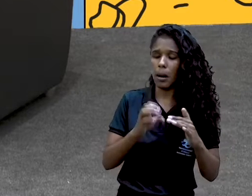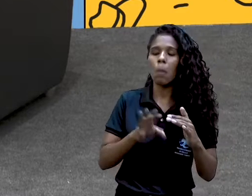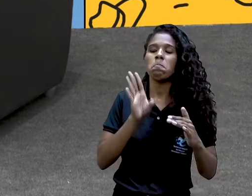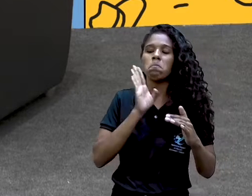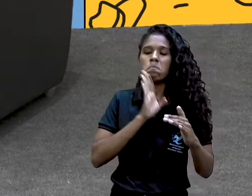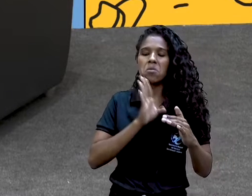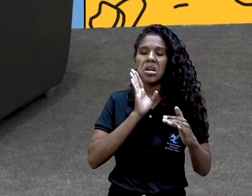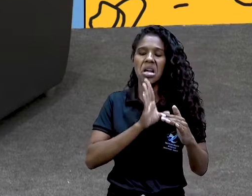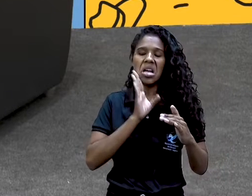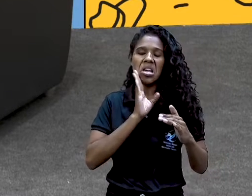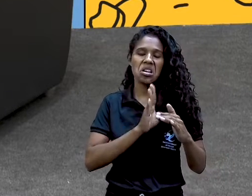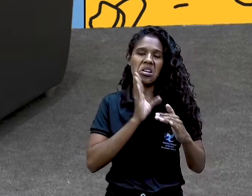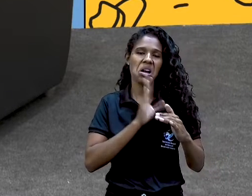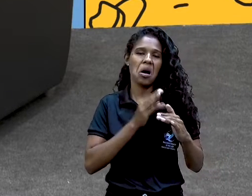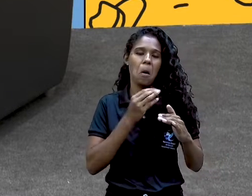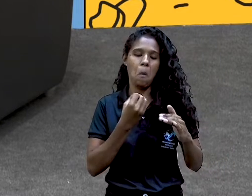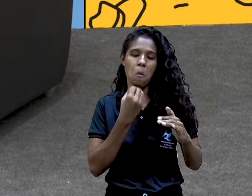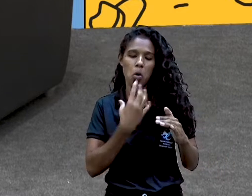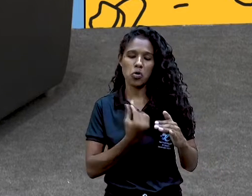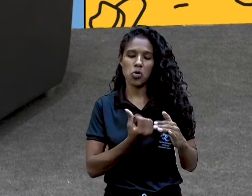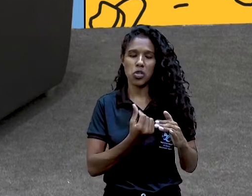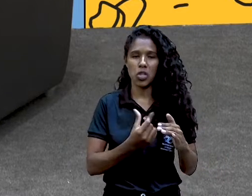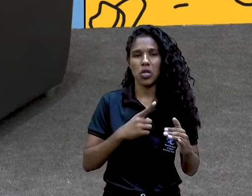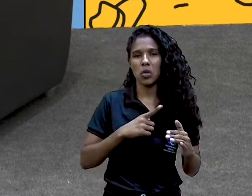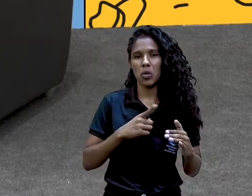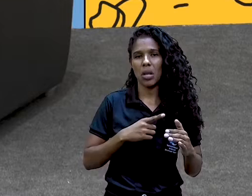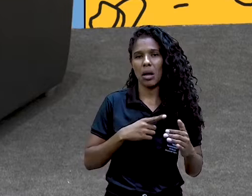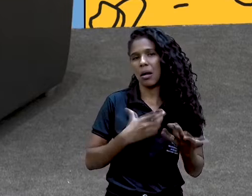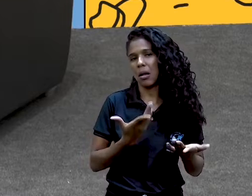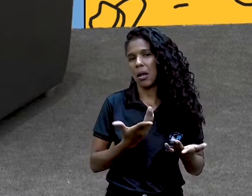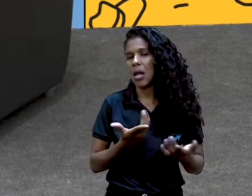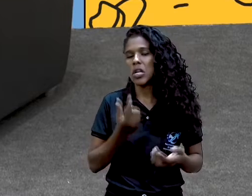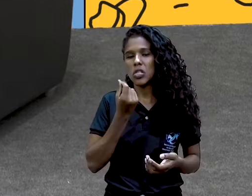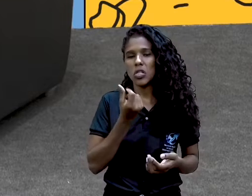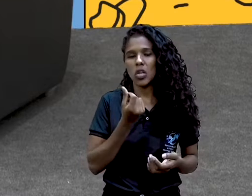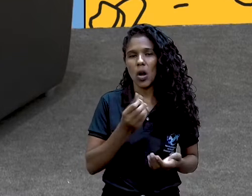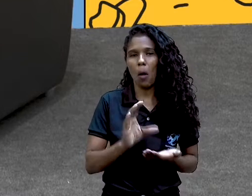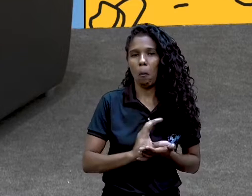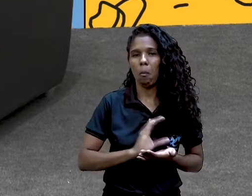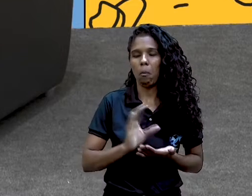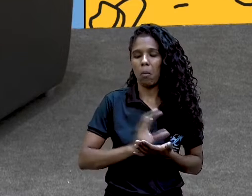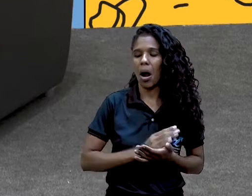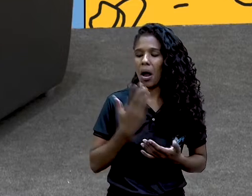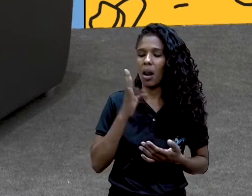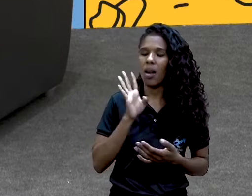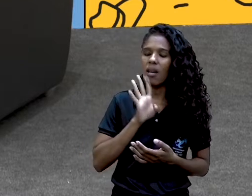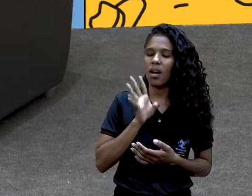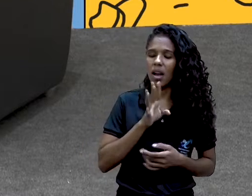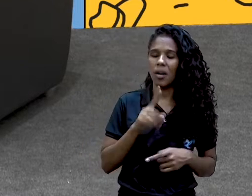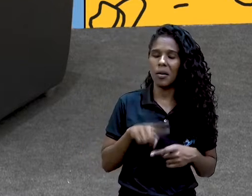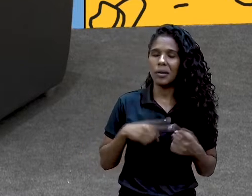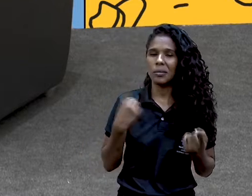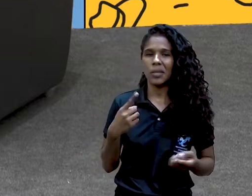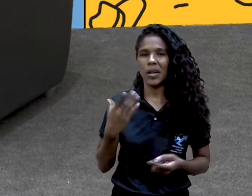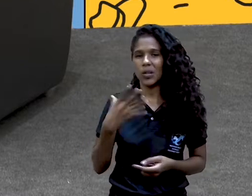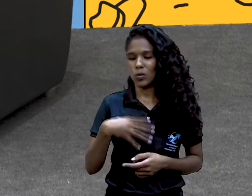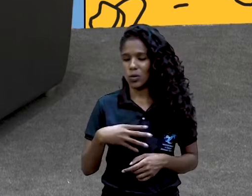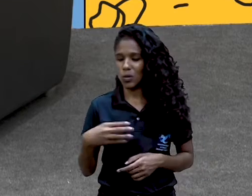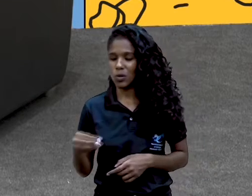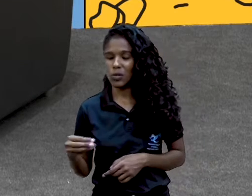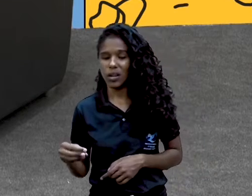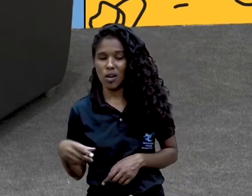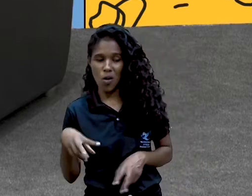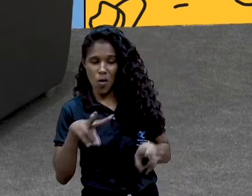criança observa sobre outro ponto de vista. A criança observa sobre o ponto de vista dela. Por exemplo, esse pai, essa mãe, por conta